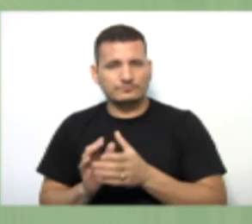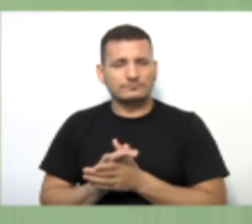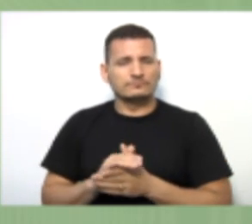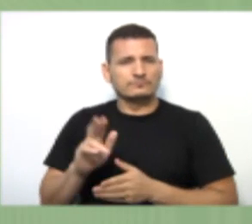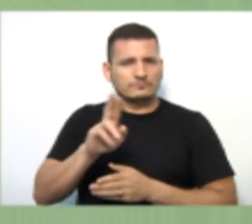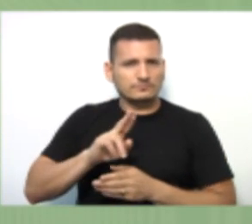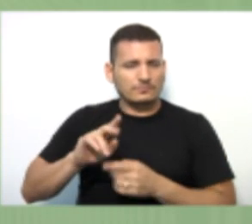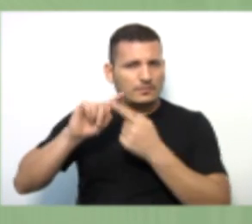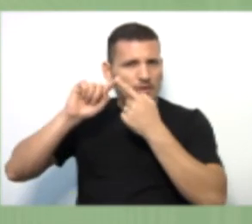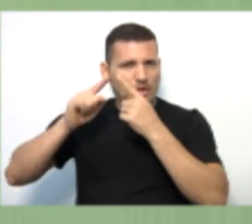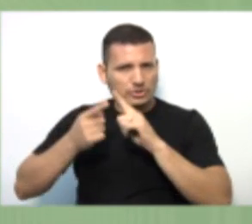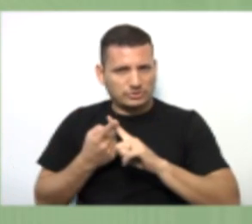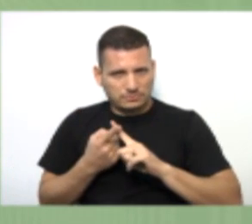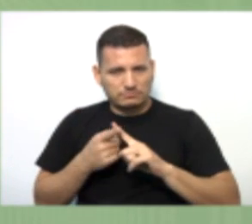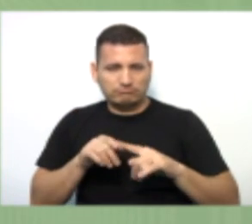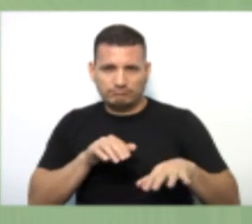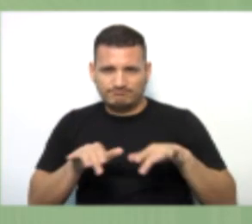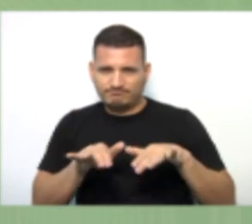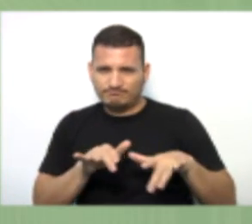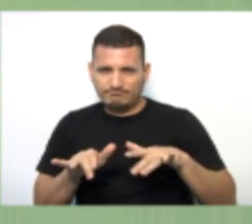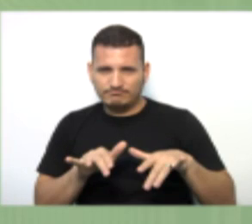programas,